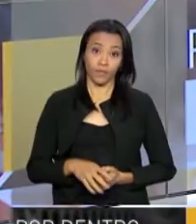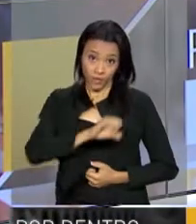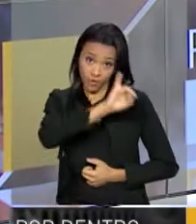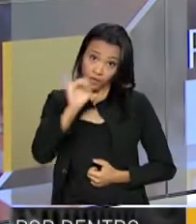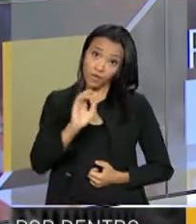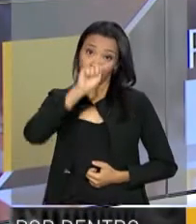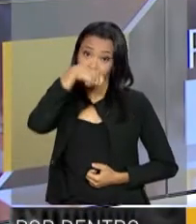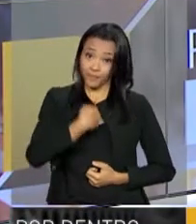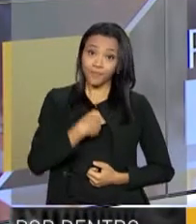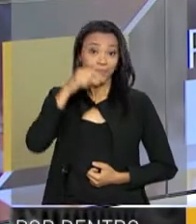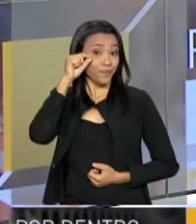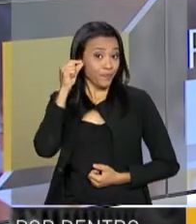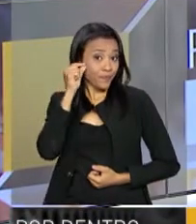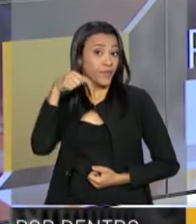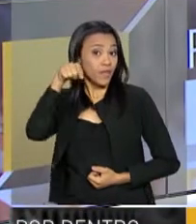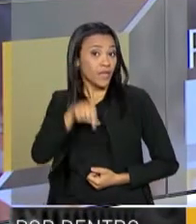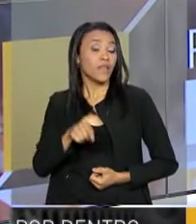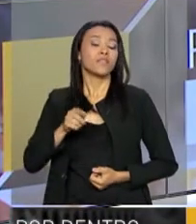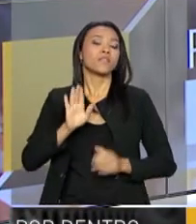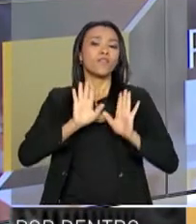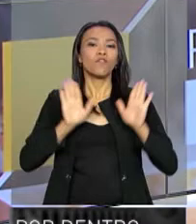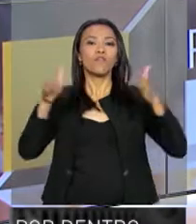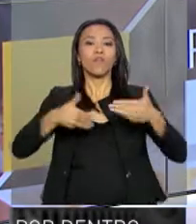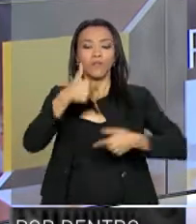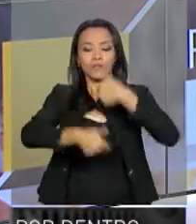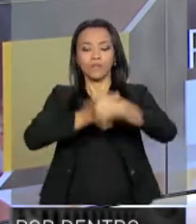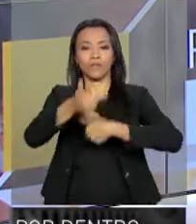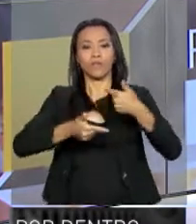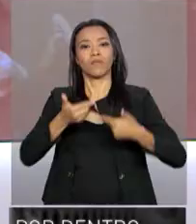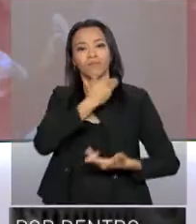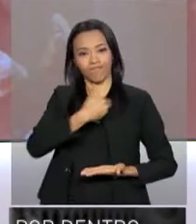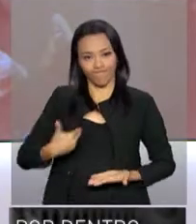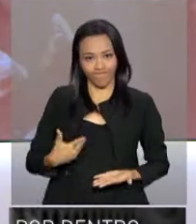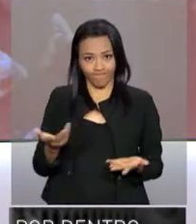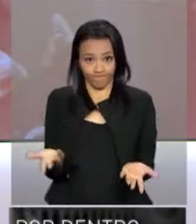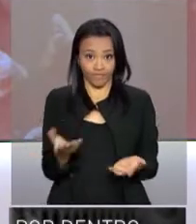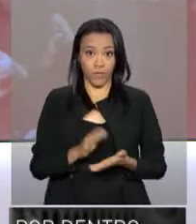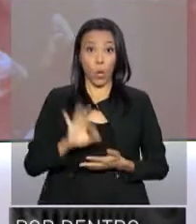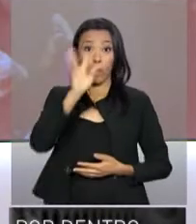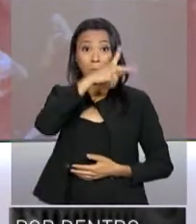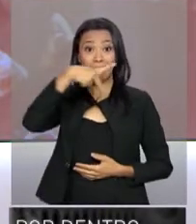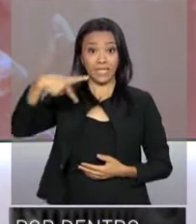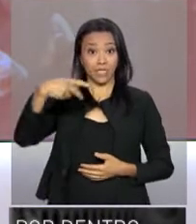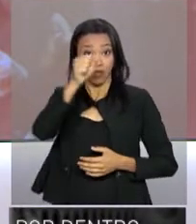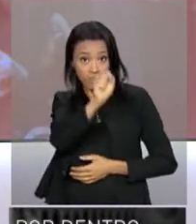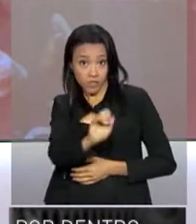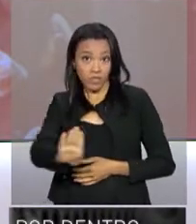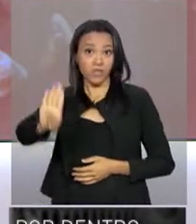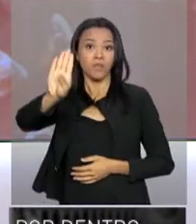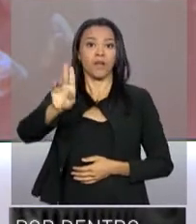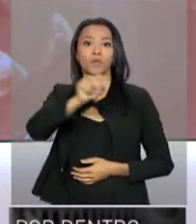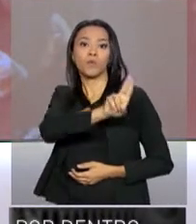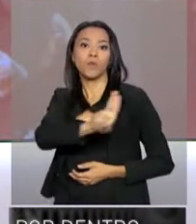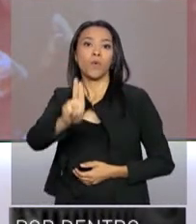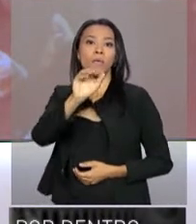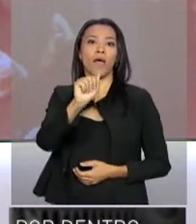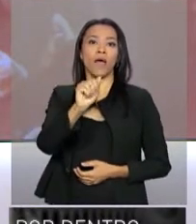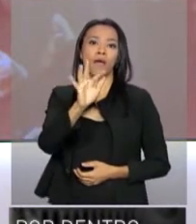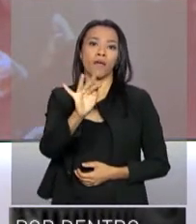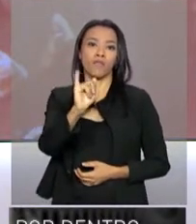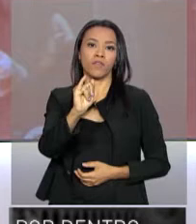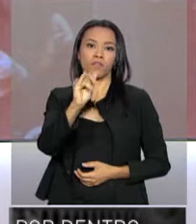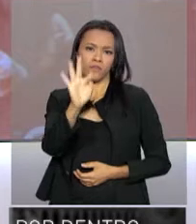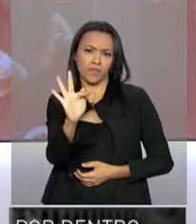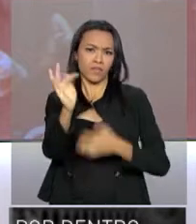Olá, eu sou Renata Corsini e esse é o programa Por Dentro do Governo. O presidente do SEBRAE, Guilherme Afif Domingos,